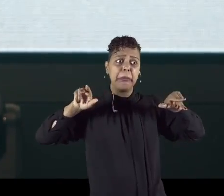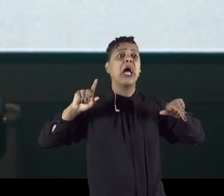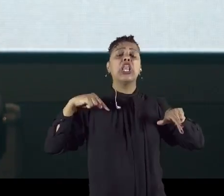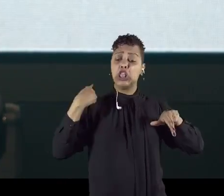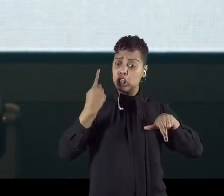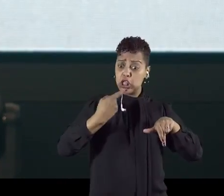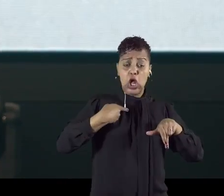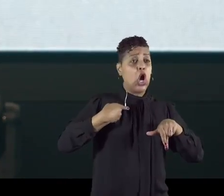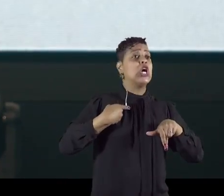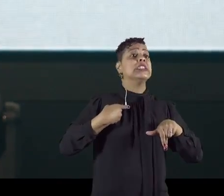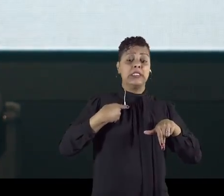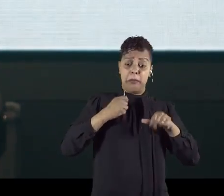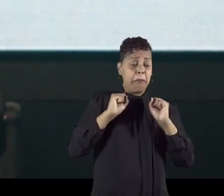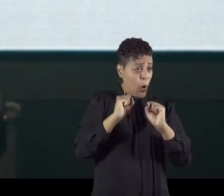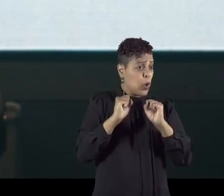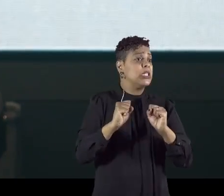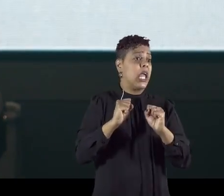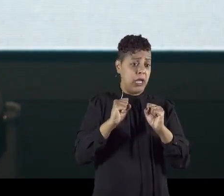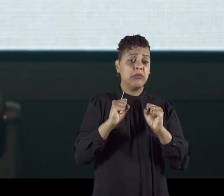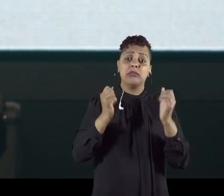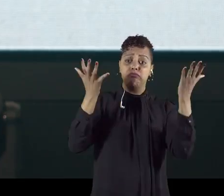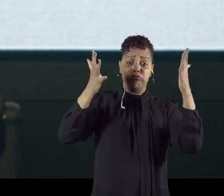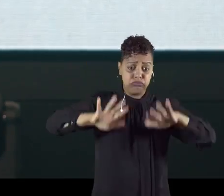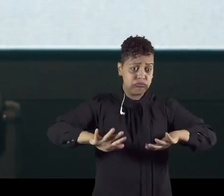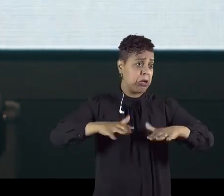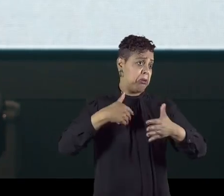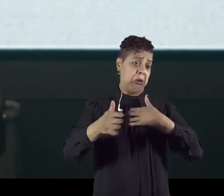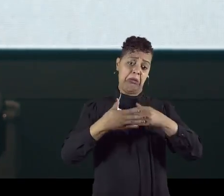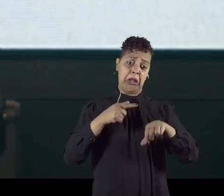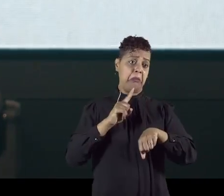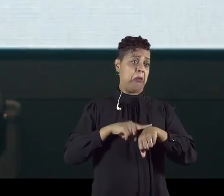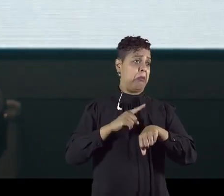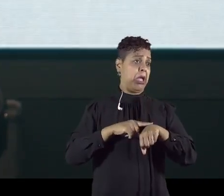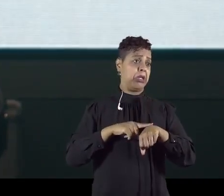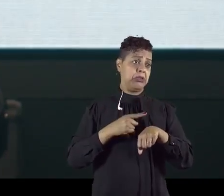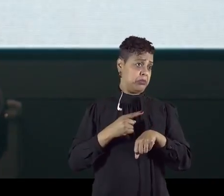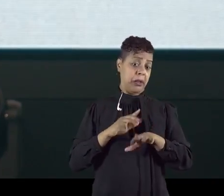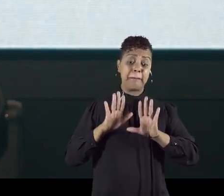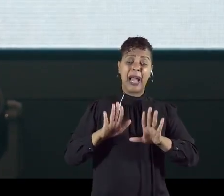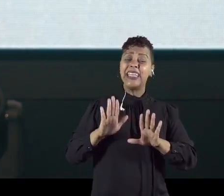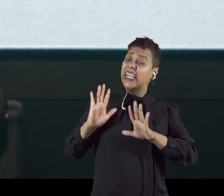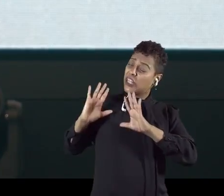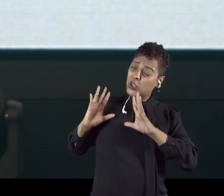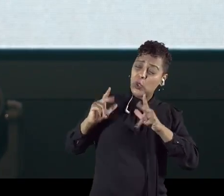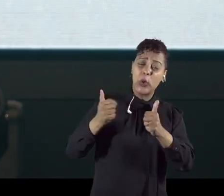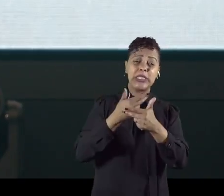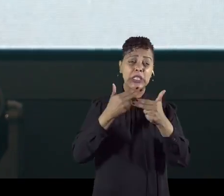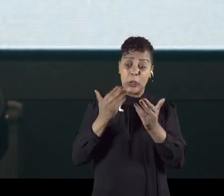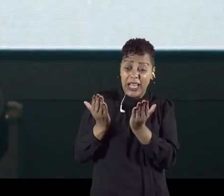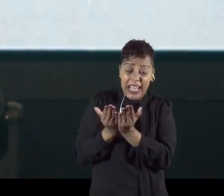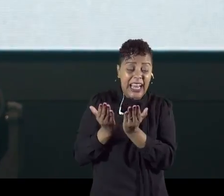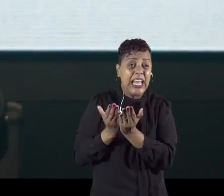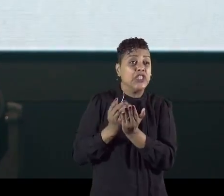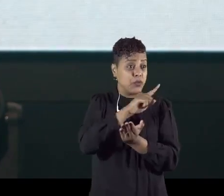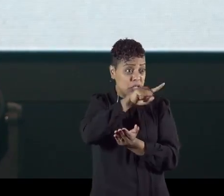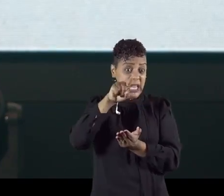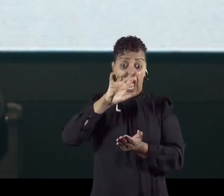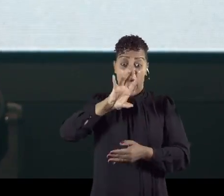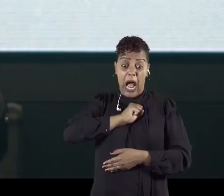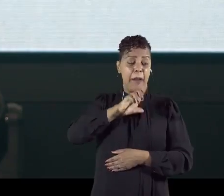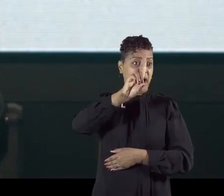nós somos seres efémeros mas todas as coisas cooperam para o bem dos que amam a Deus por quê